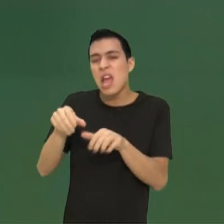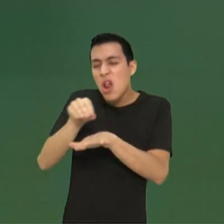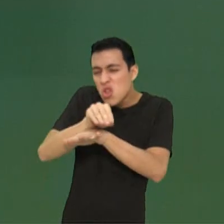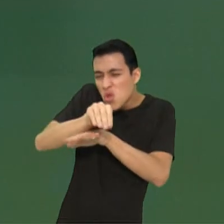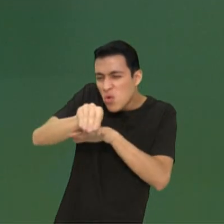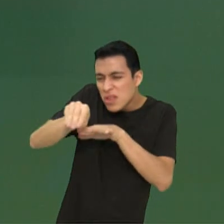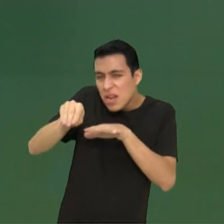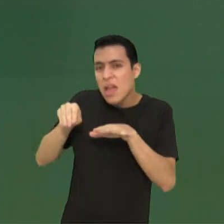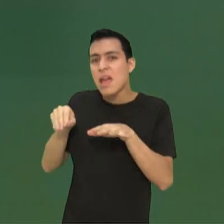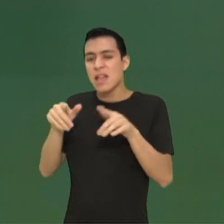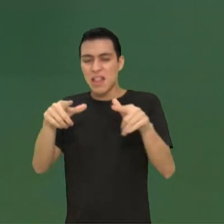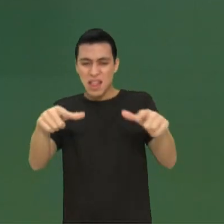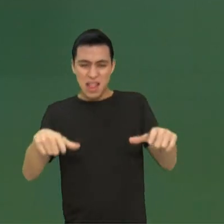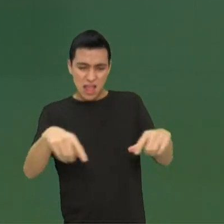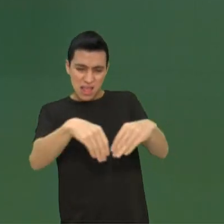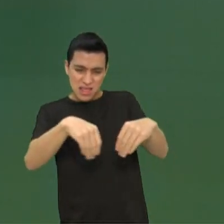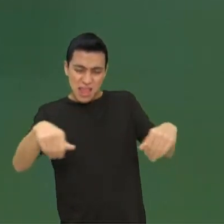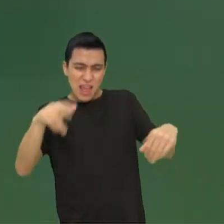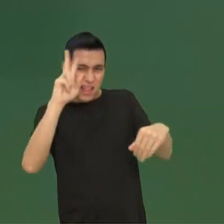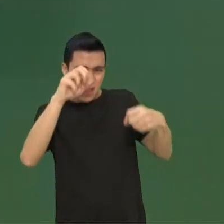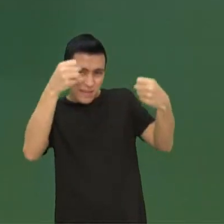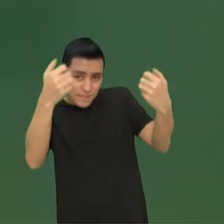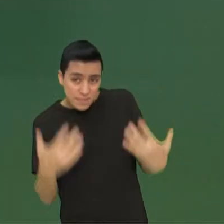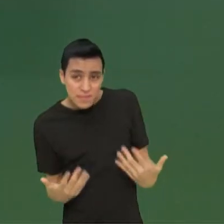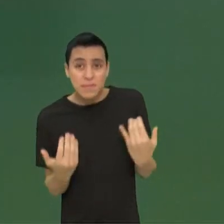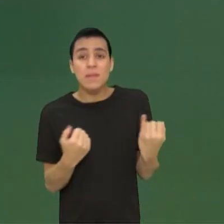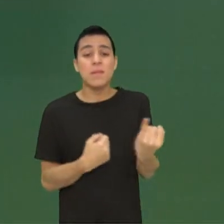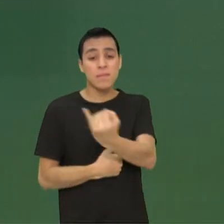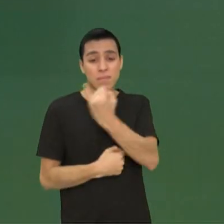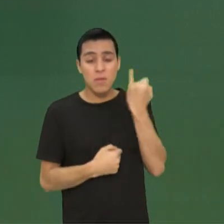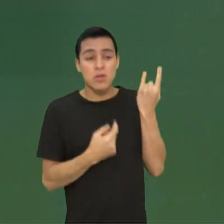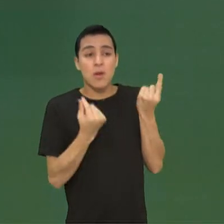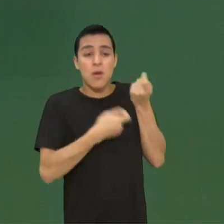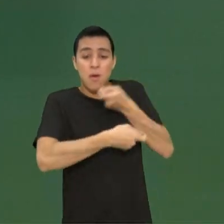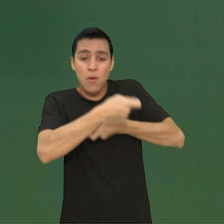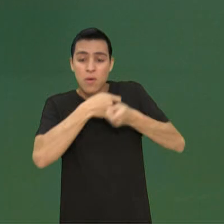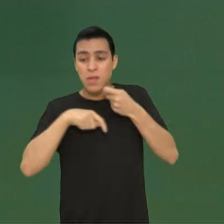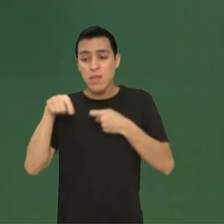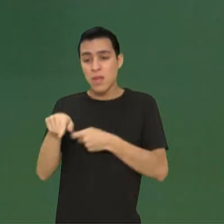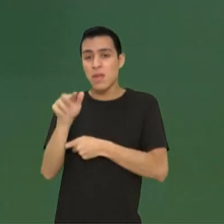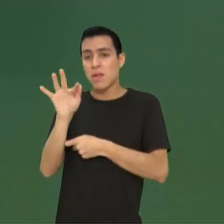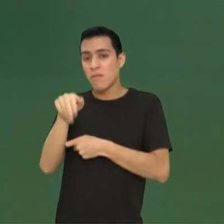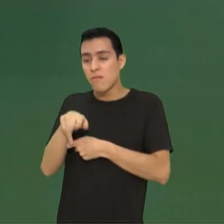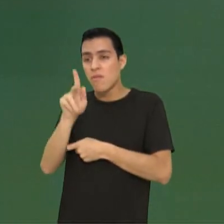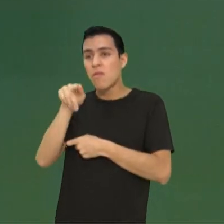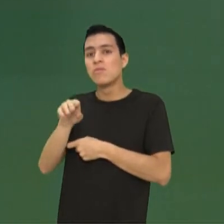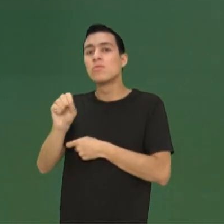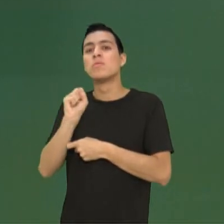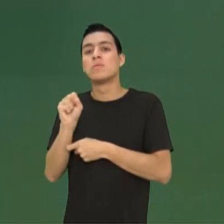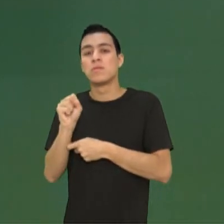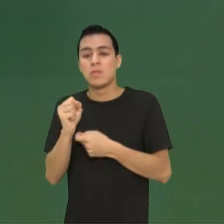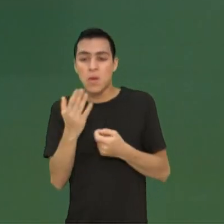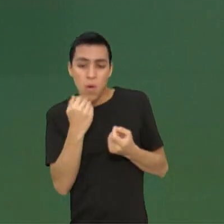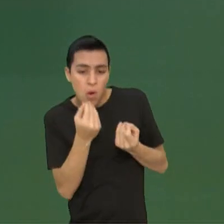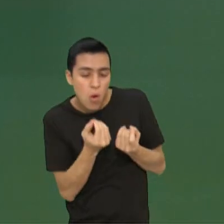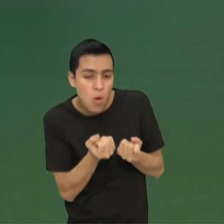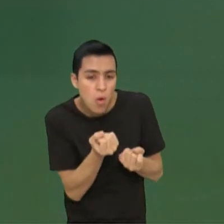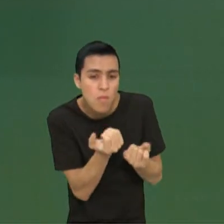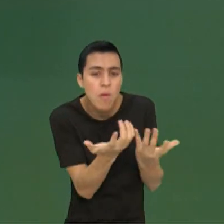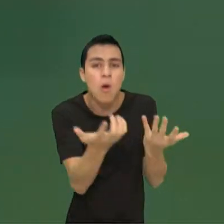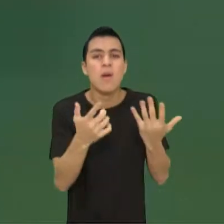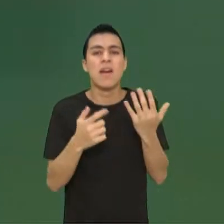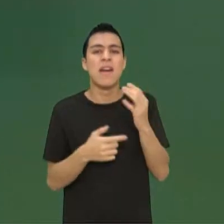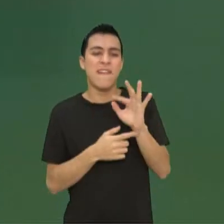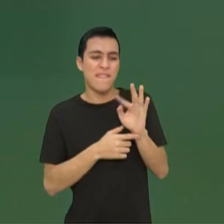a questão lá do aterro sanitário e a importância econômica gigantesca dos fungos. Produção de alimentos, os